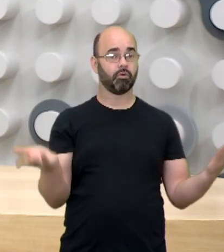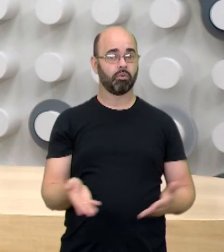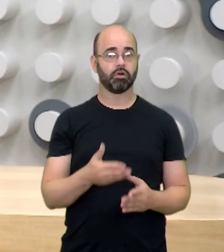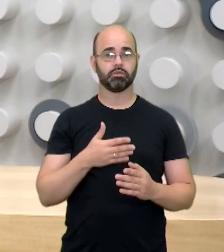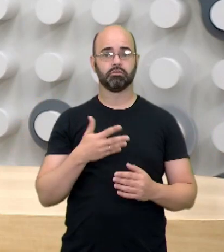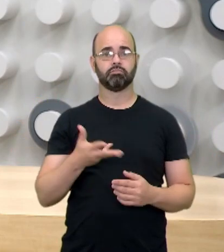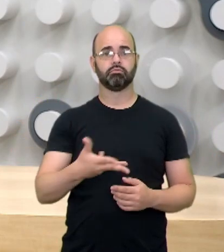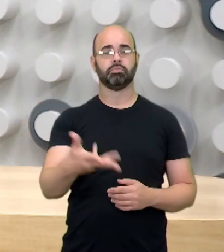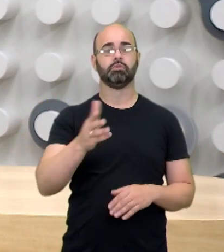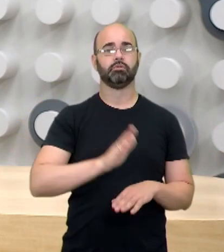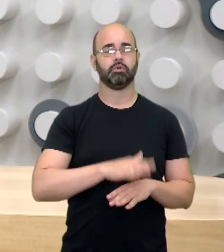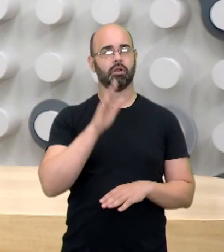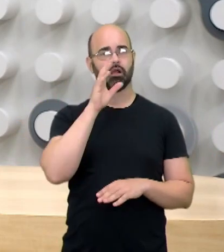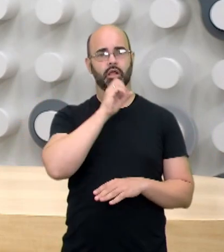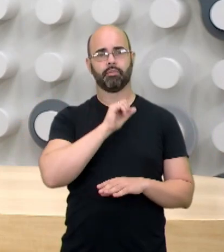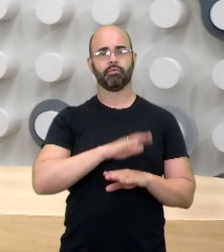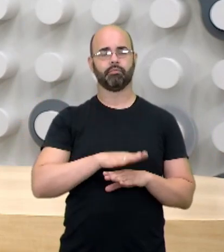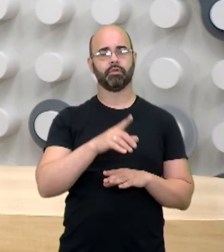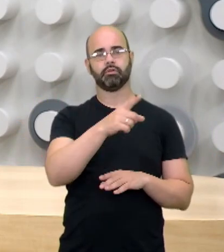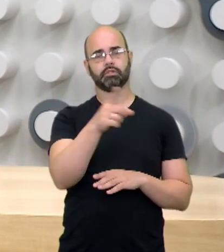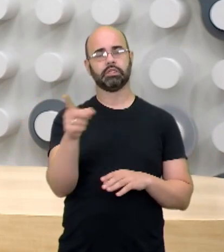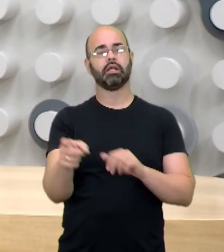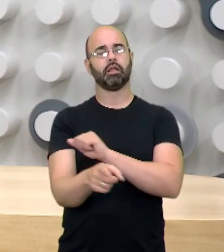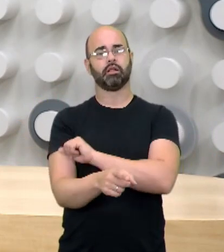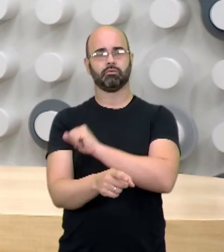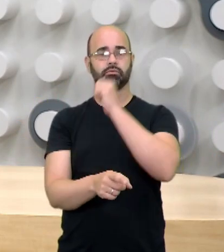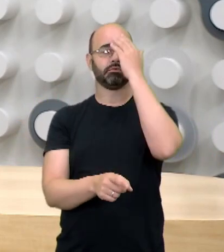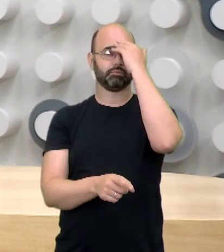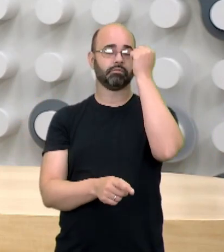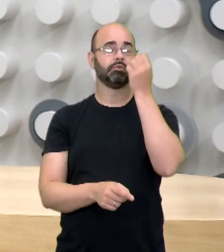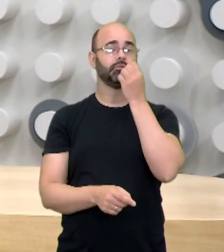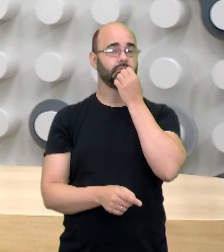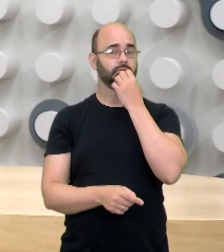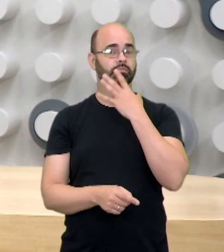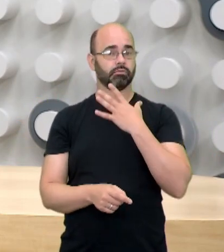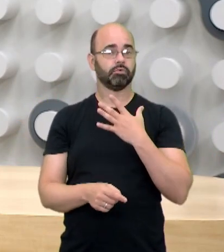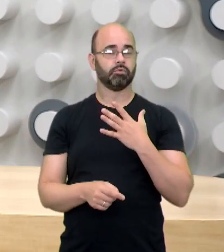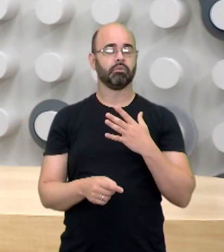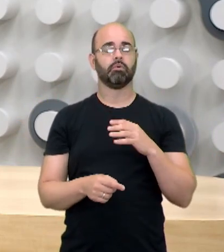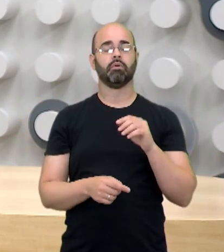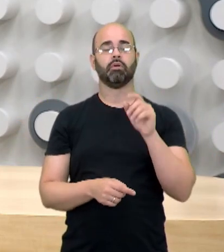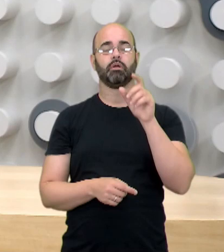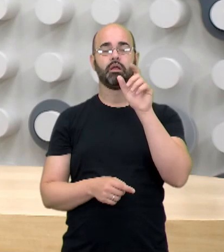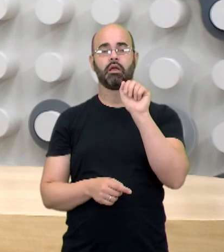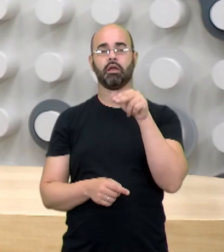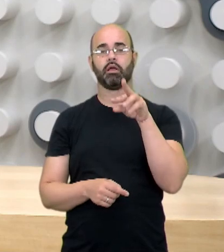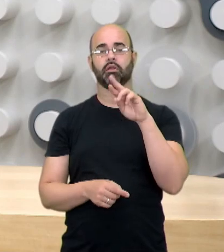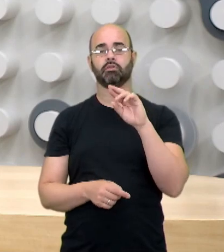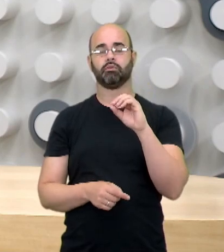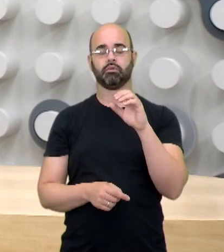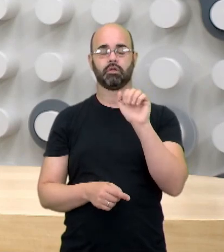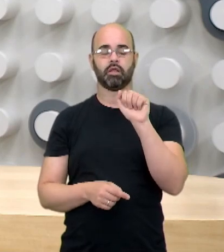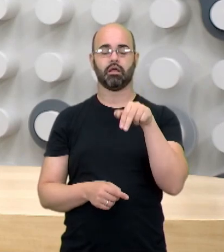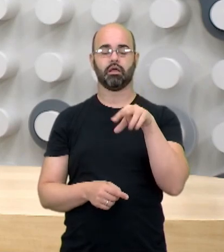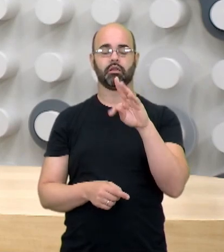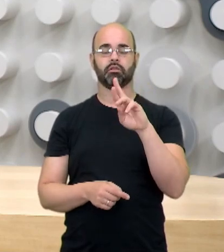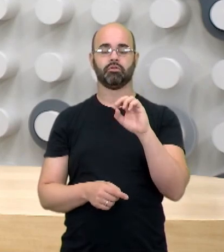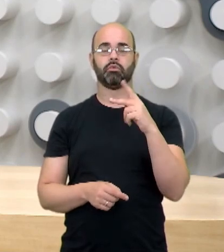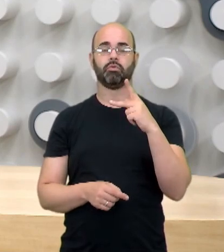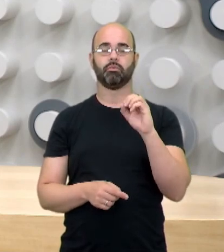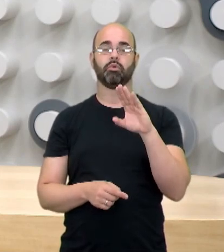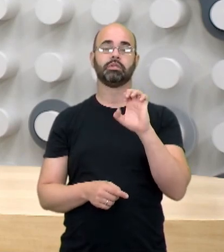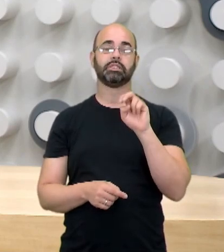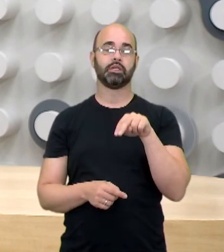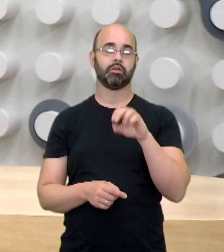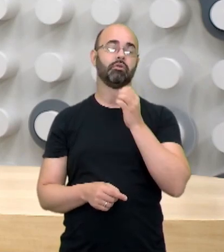estarem conhecendo nessa discussão aí do antropoceno, que é uma discussão muito legal, até porque já dei vários